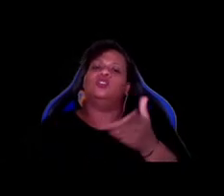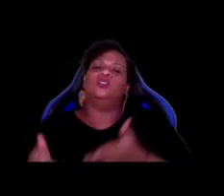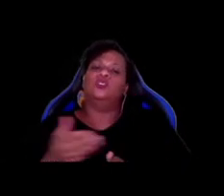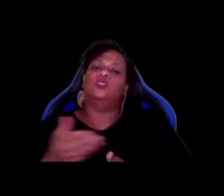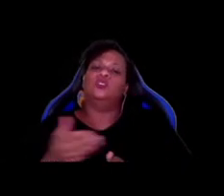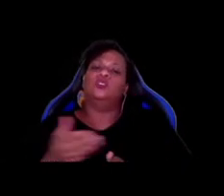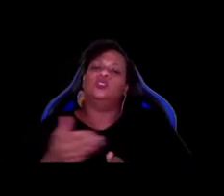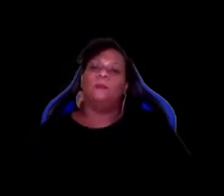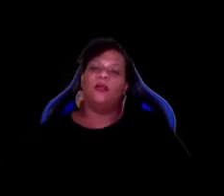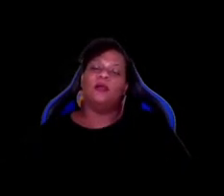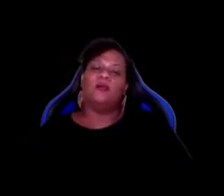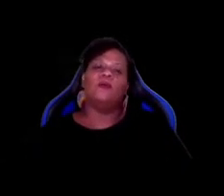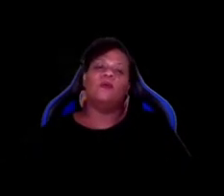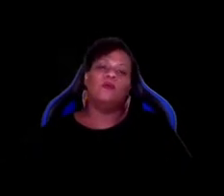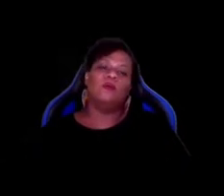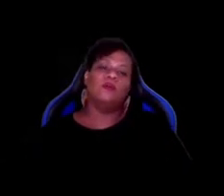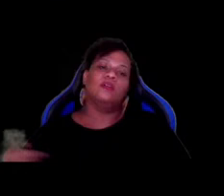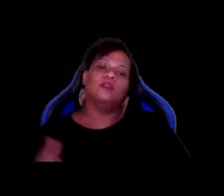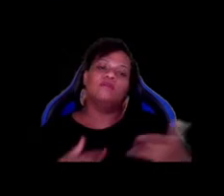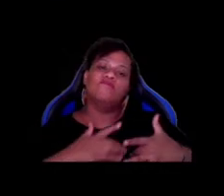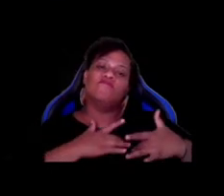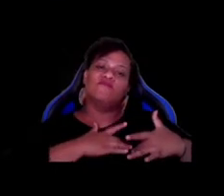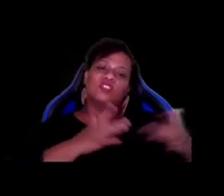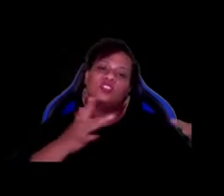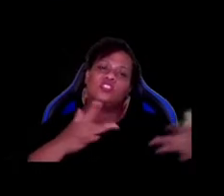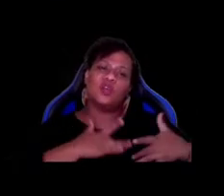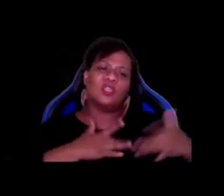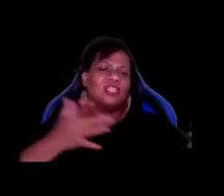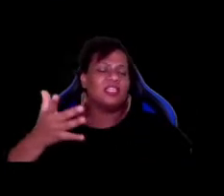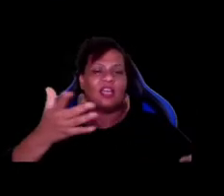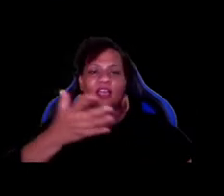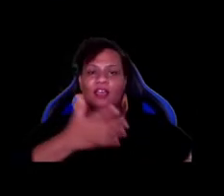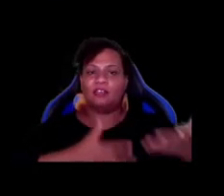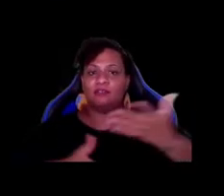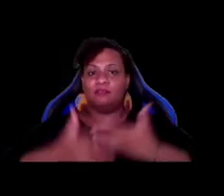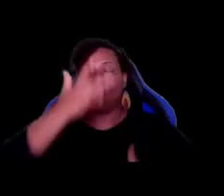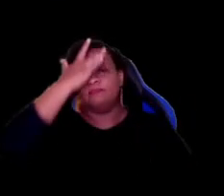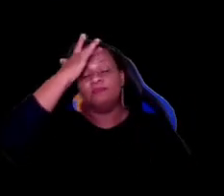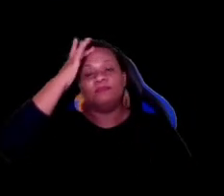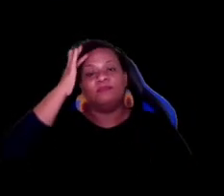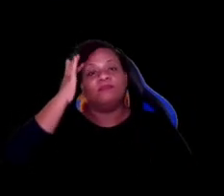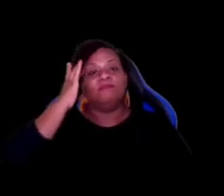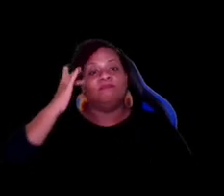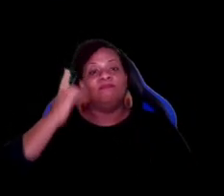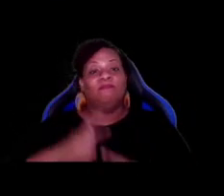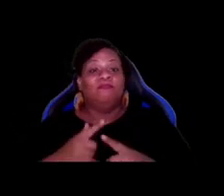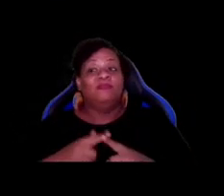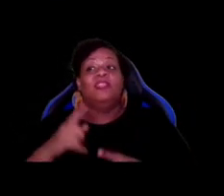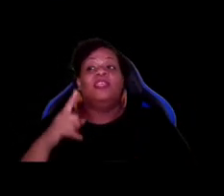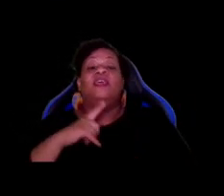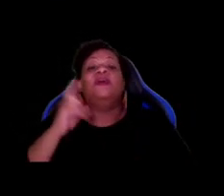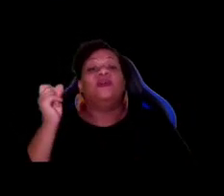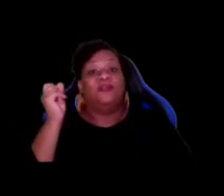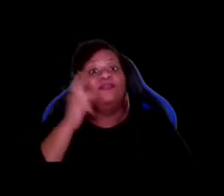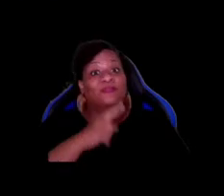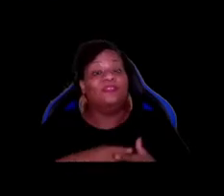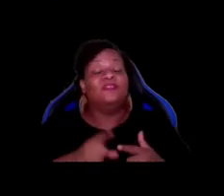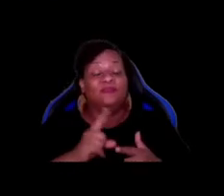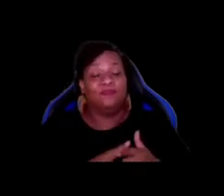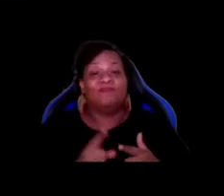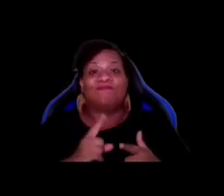solidárias, né, entre todas as pessoas, porque essa onda aí é meio braba, meio não, é uma onda muito braba, é uma onda